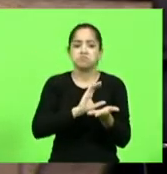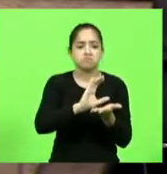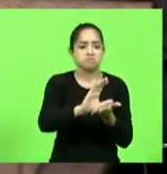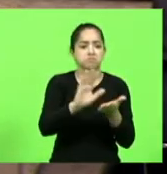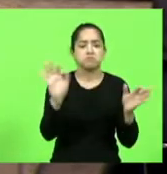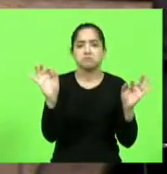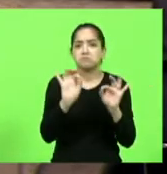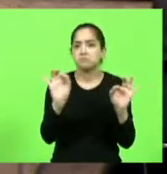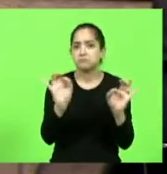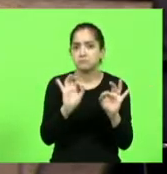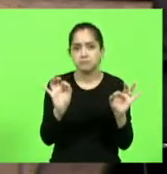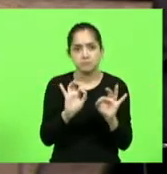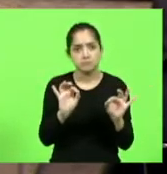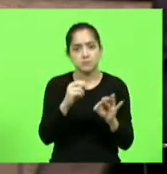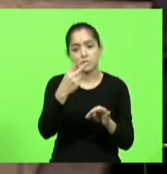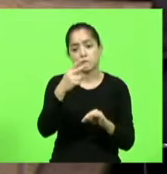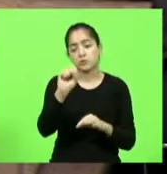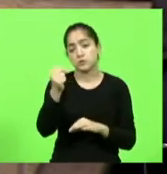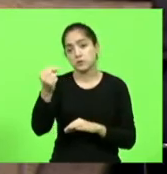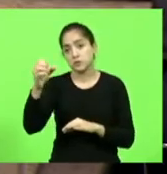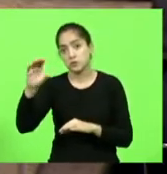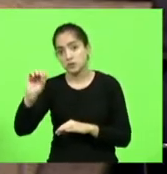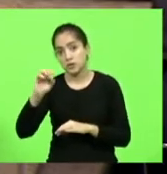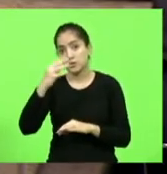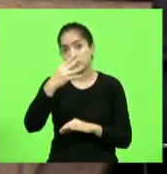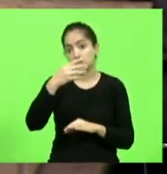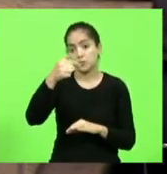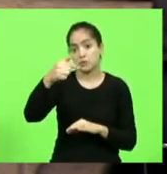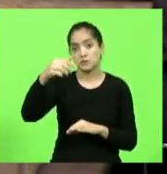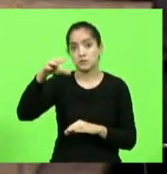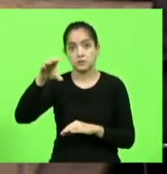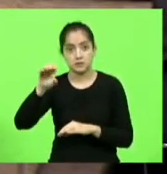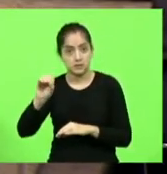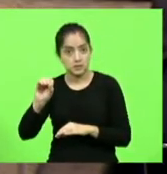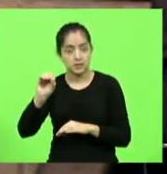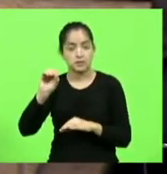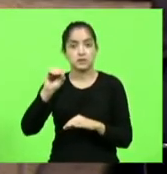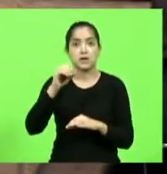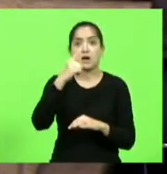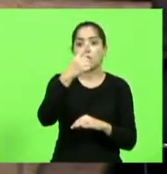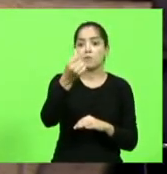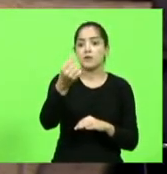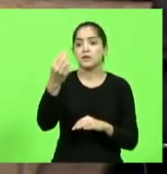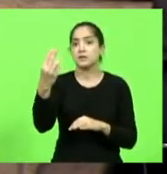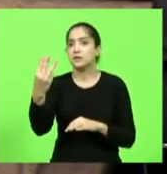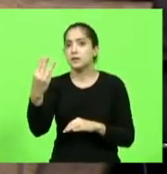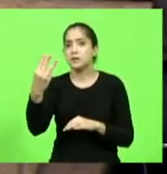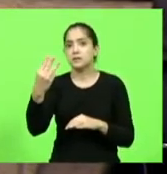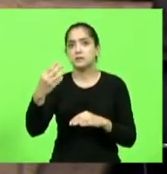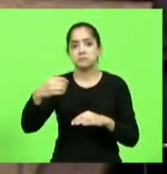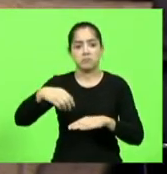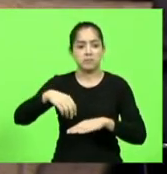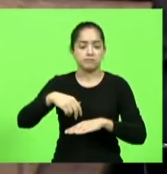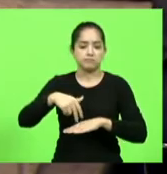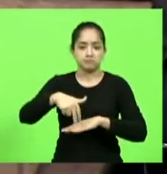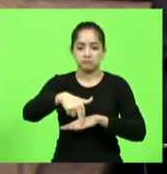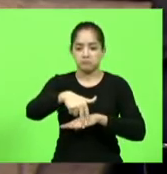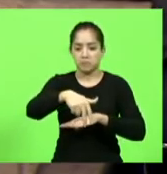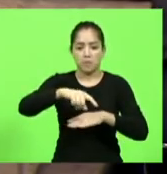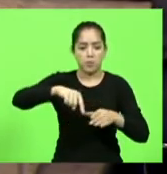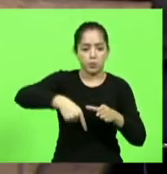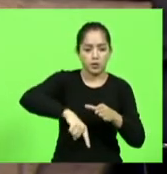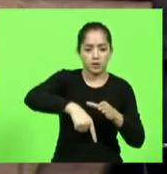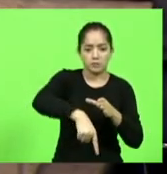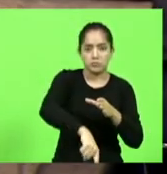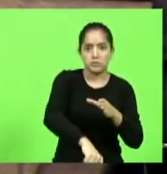lugar, tanto a 280 quanto a 470. E a 163 nem se fala, não dá para andar, é só buraco.